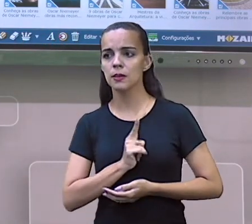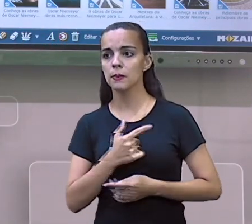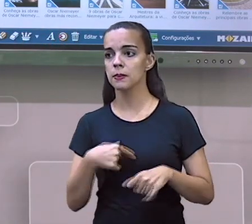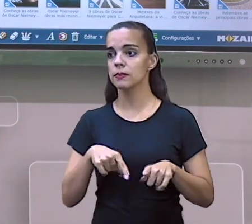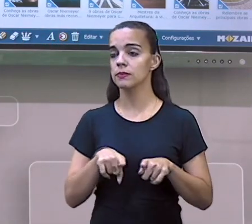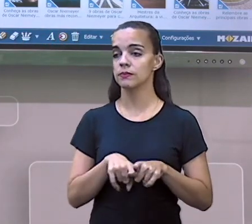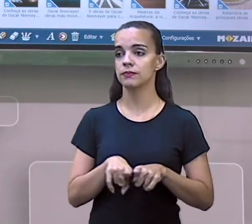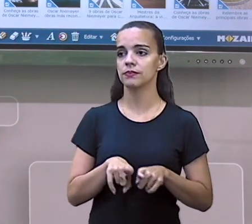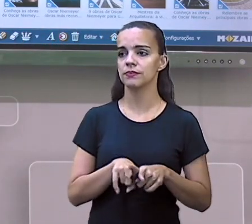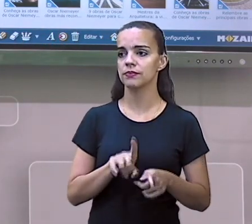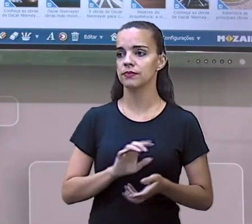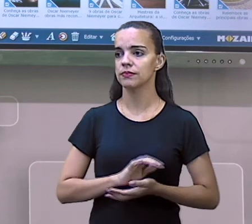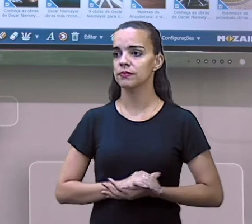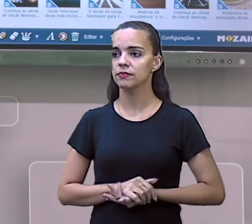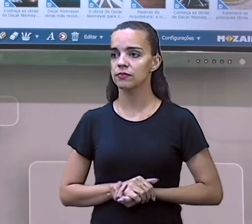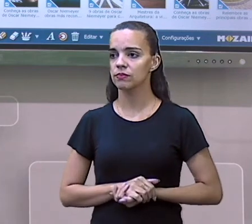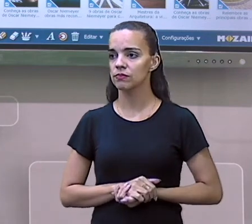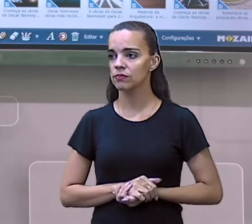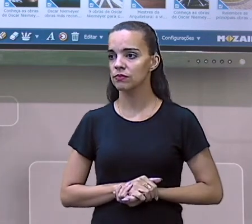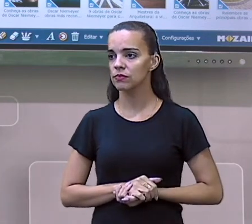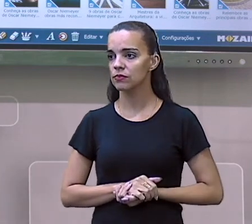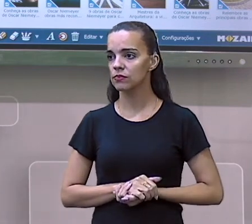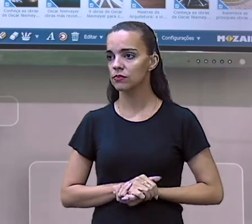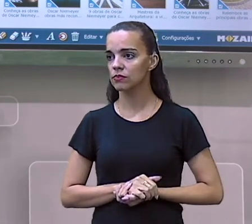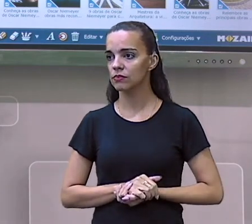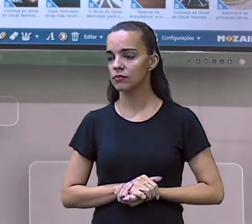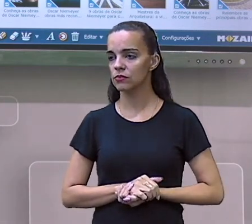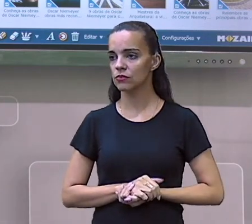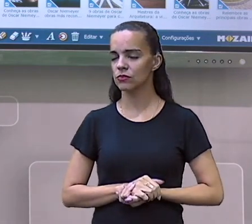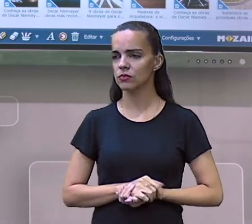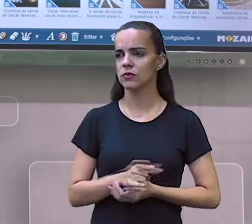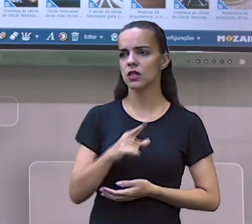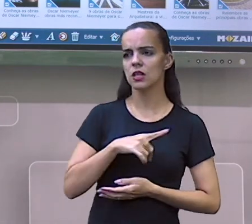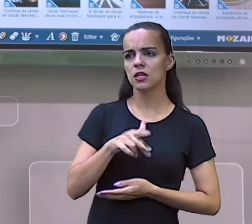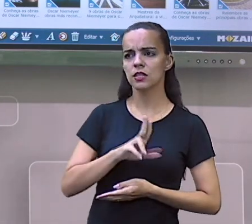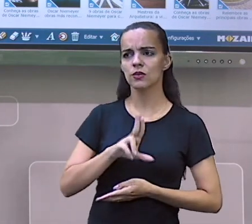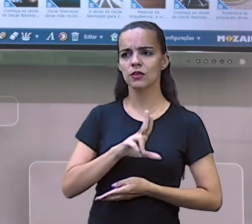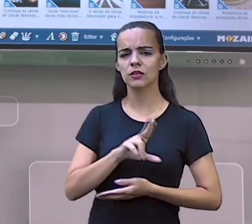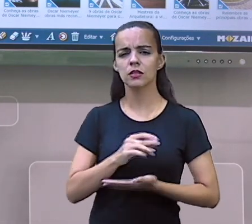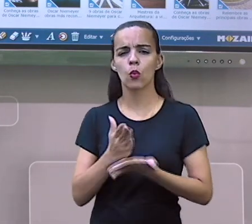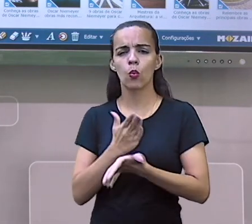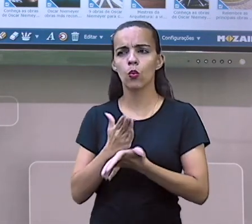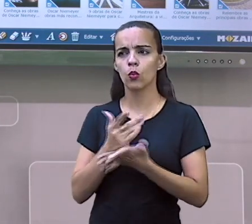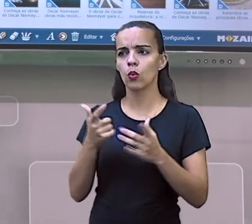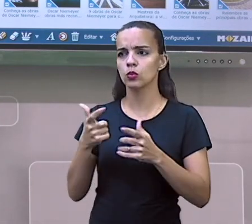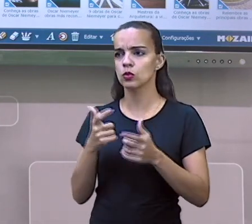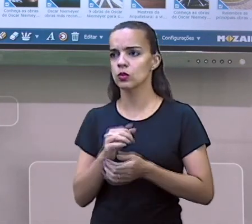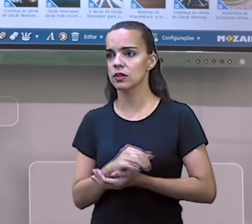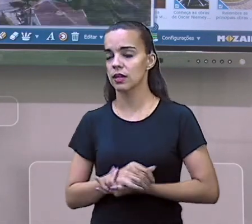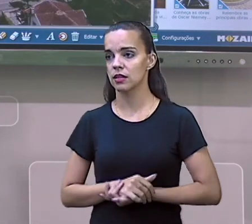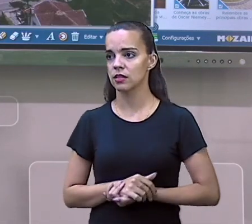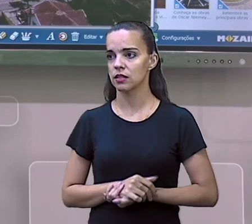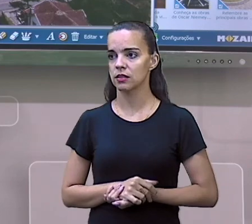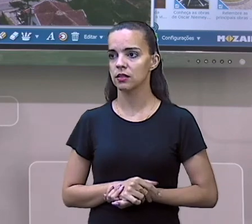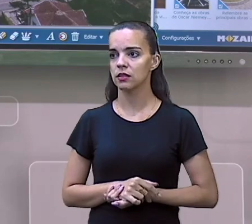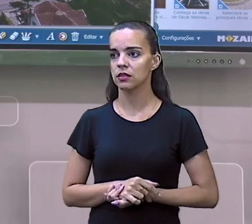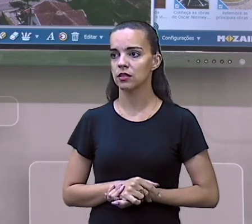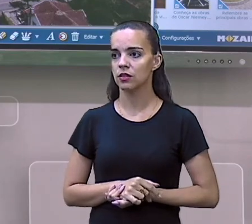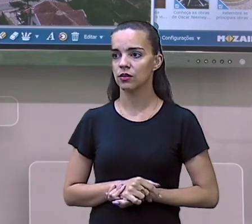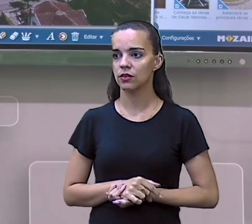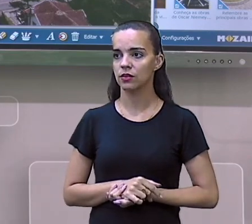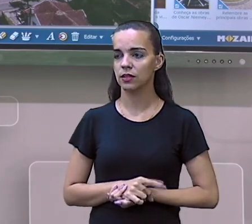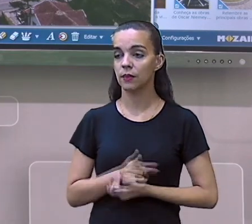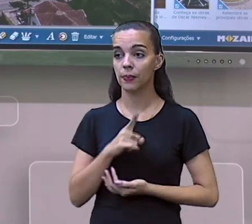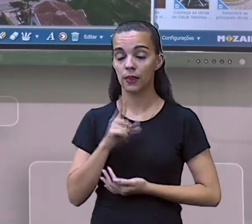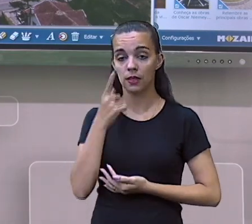sustentabilidade. Então, são fantásticas as obras de Niemeyer. Olha esse